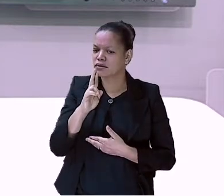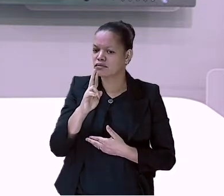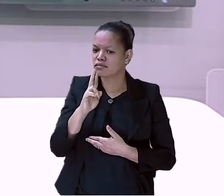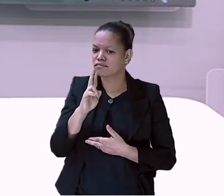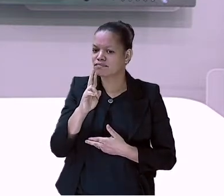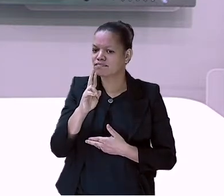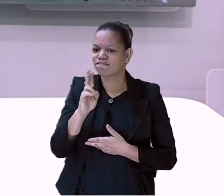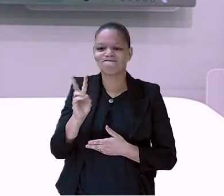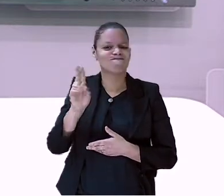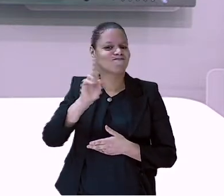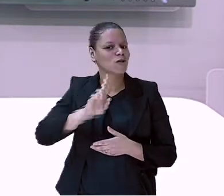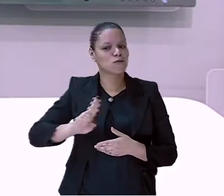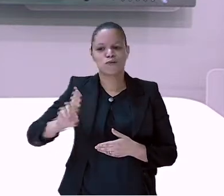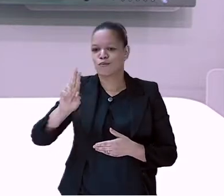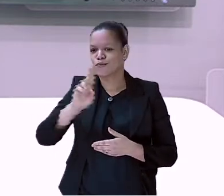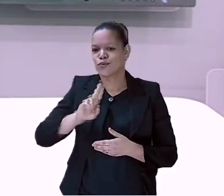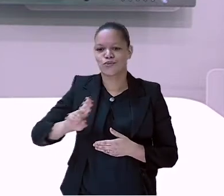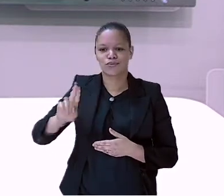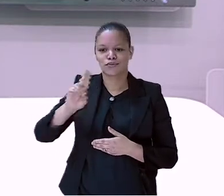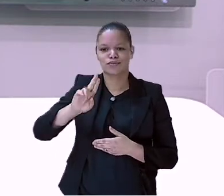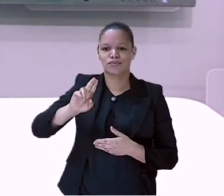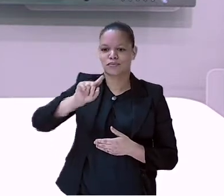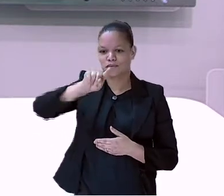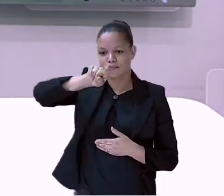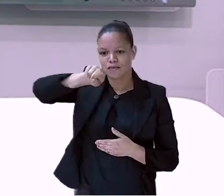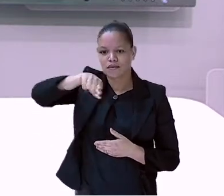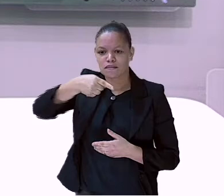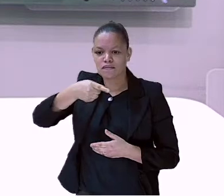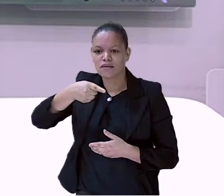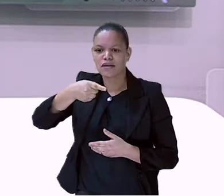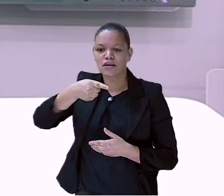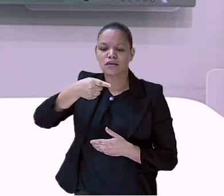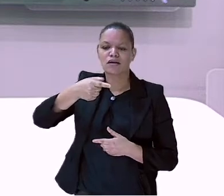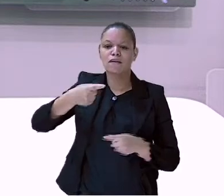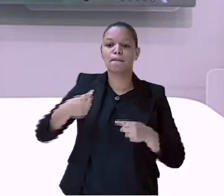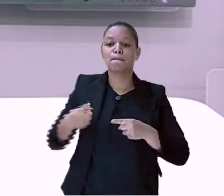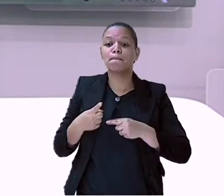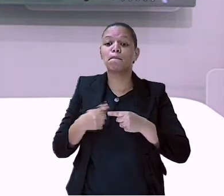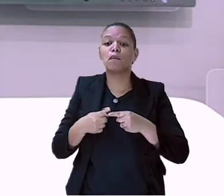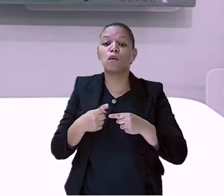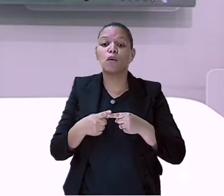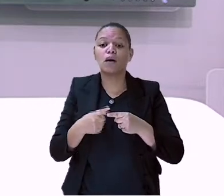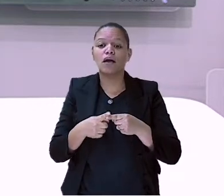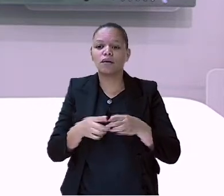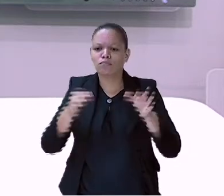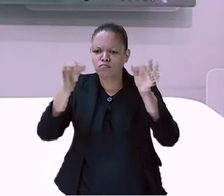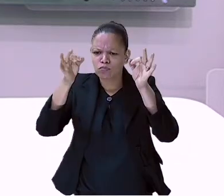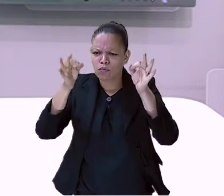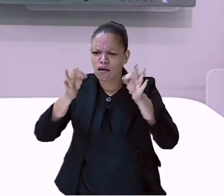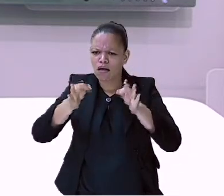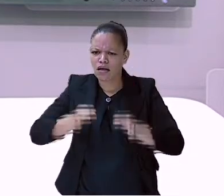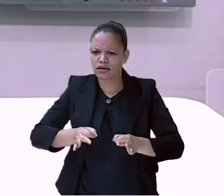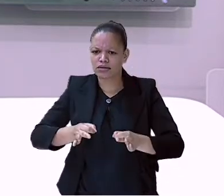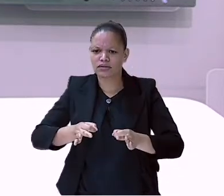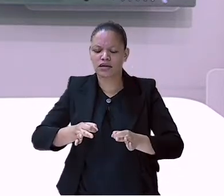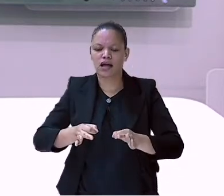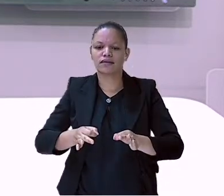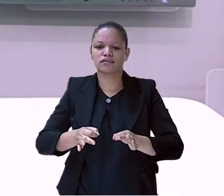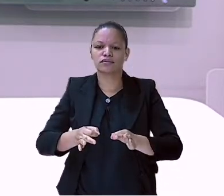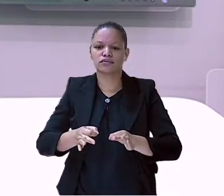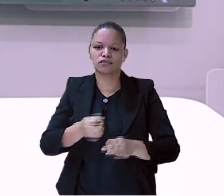utilizar a vírgula, porque foi exatamente 5 centímetros. Então, nós vamos escrever aqui,